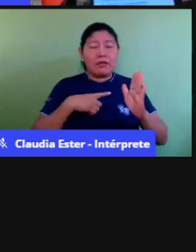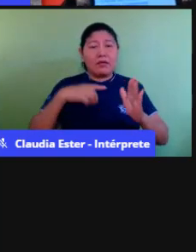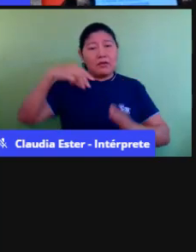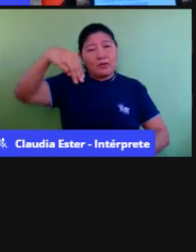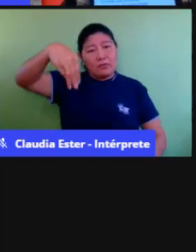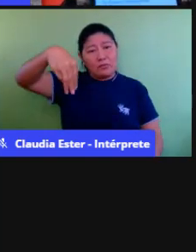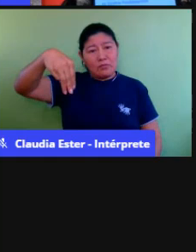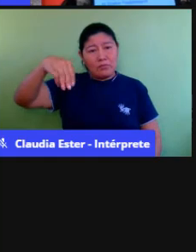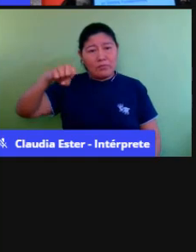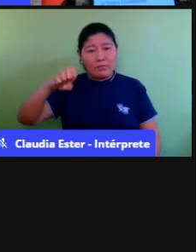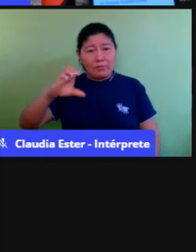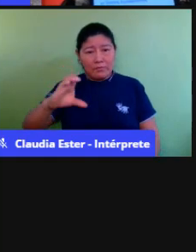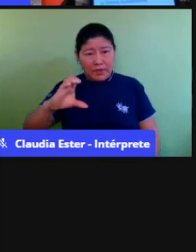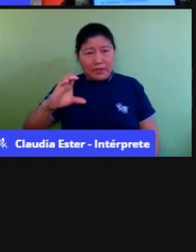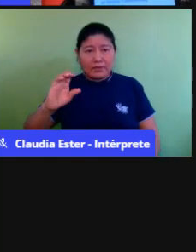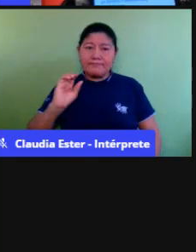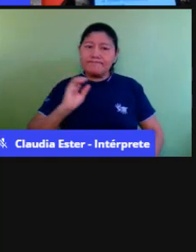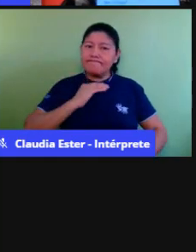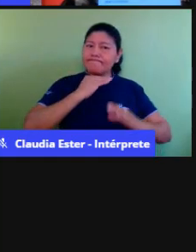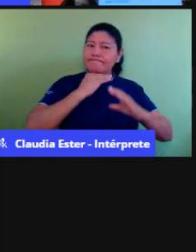passar.